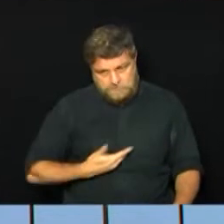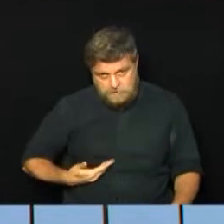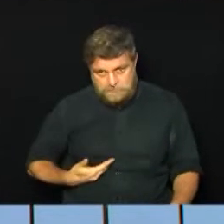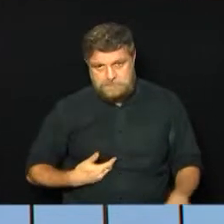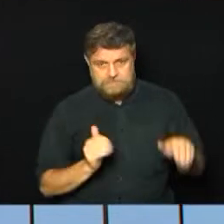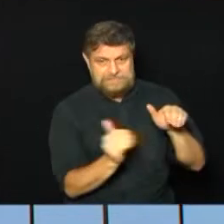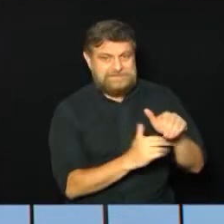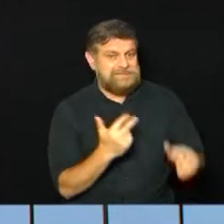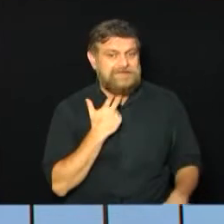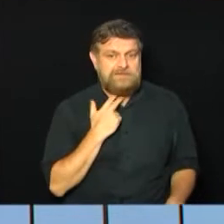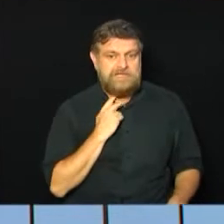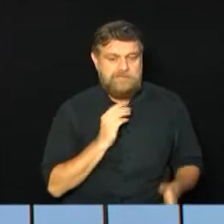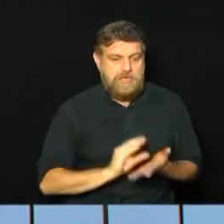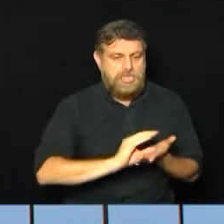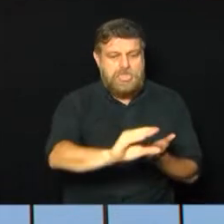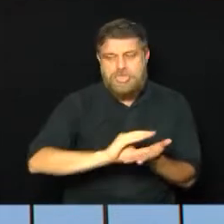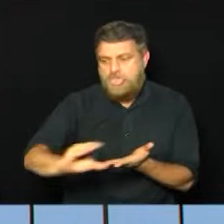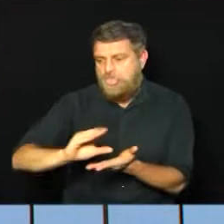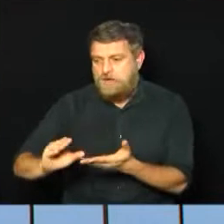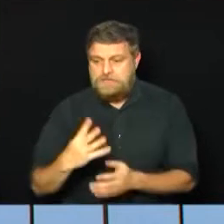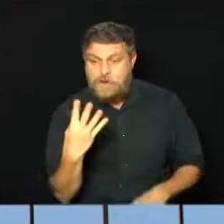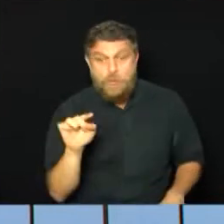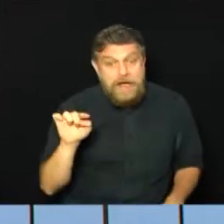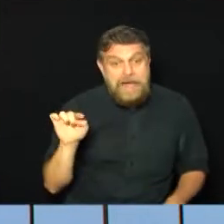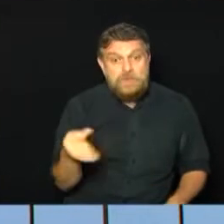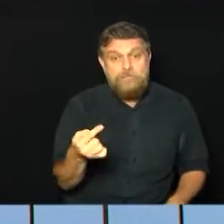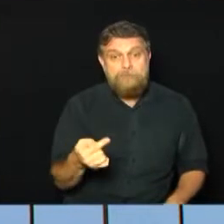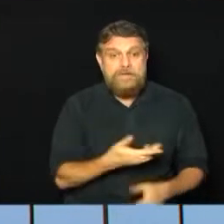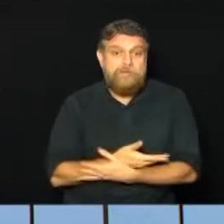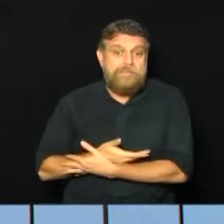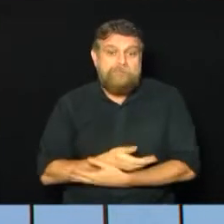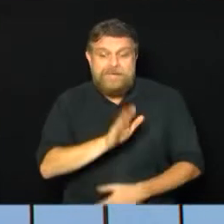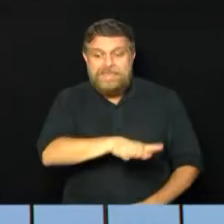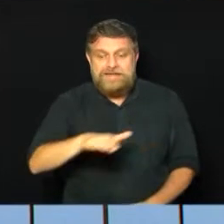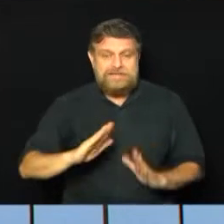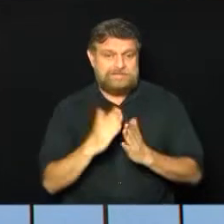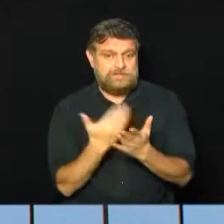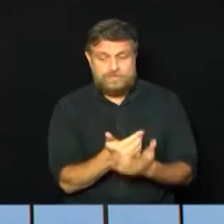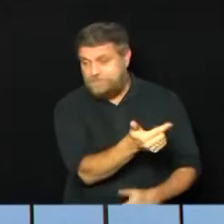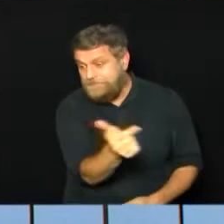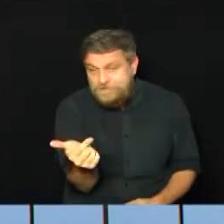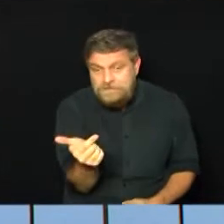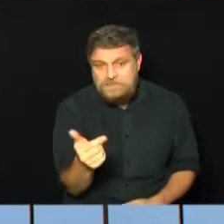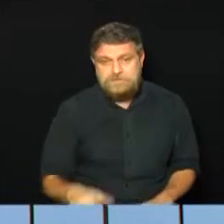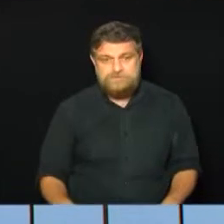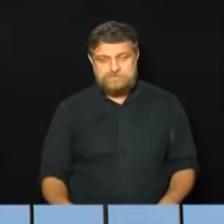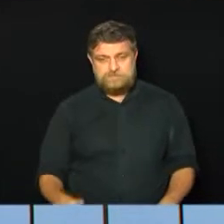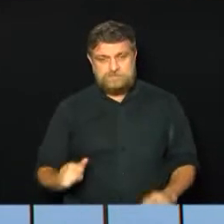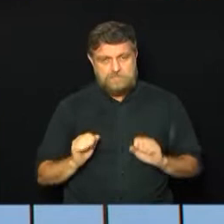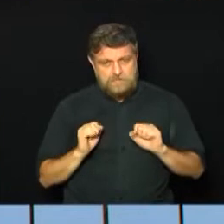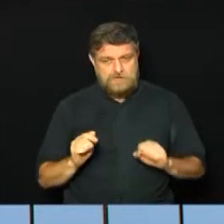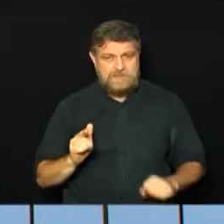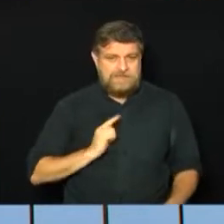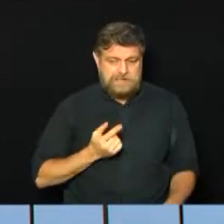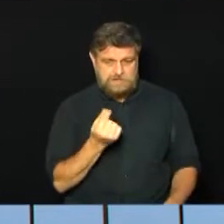não tem recurso para... Nós temos 4 mil crianças sem escola hoje. Então, poderia ter um valor